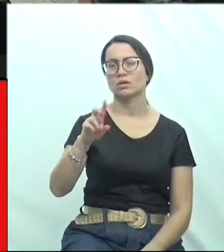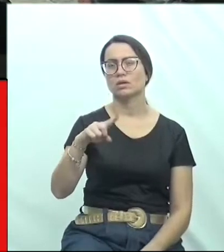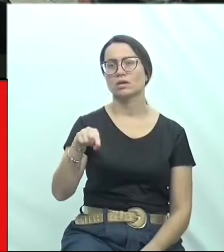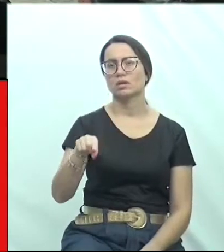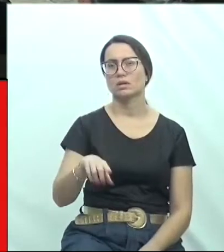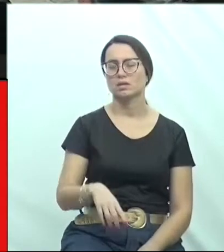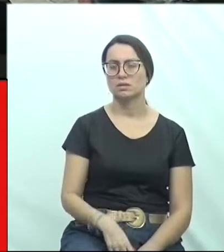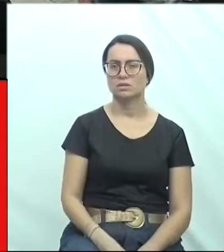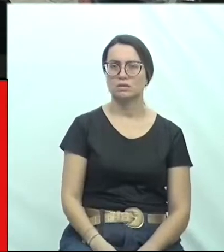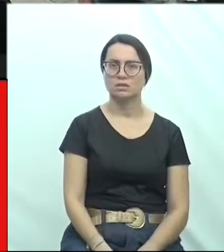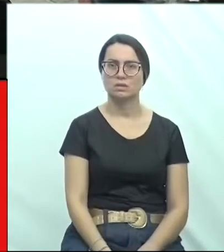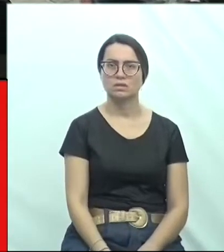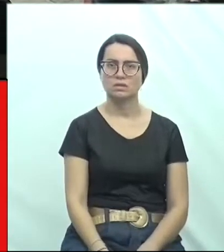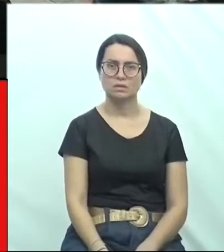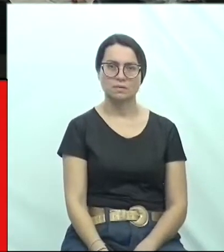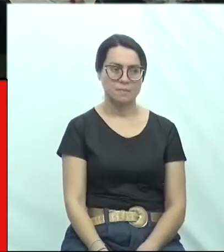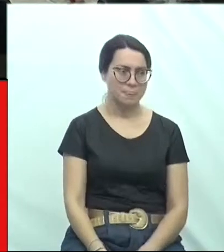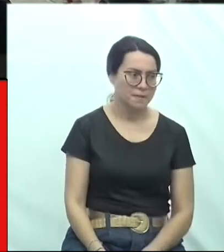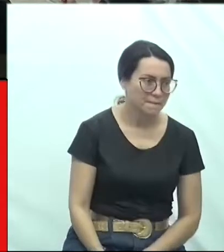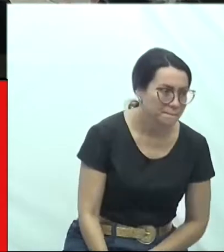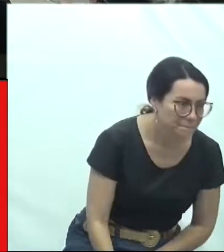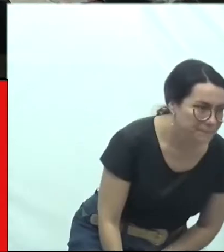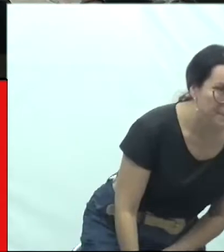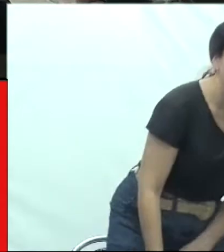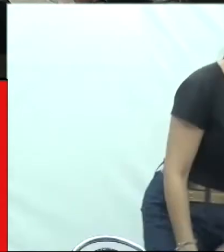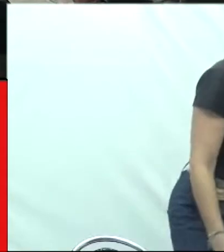vereador Juarez de Jesus.